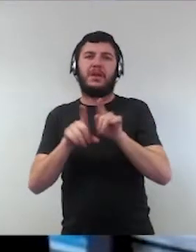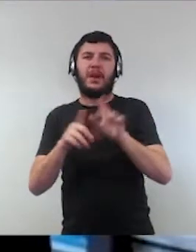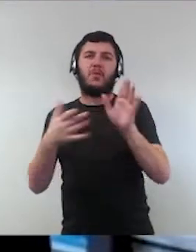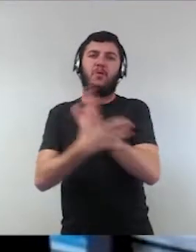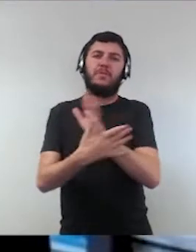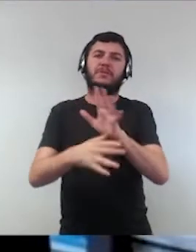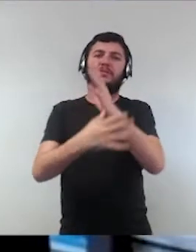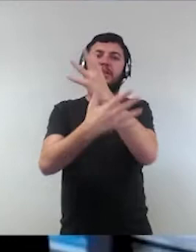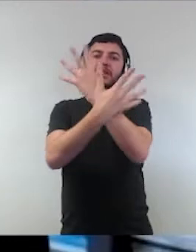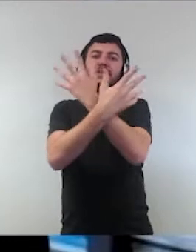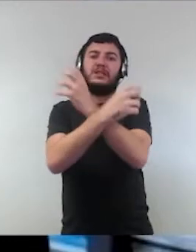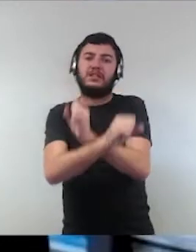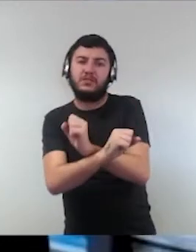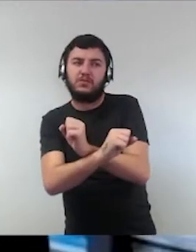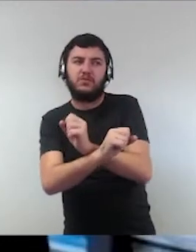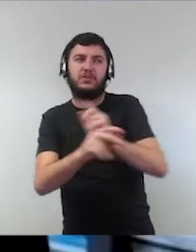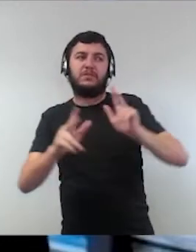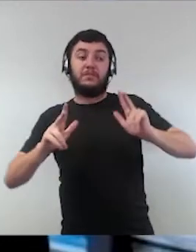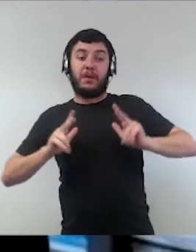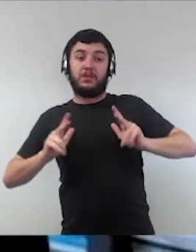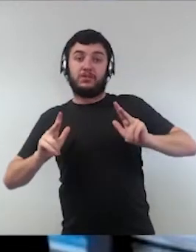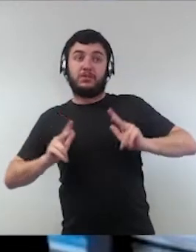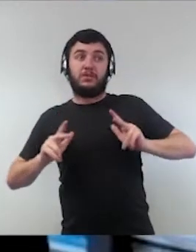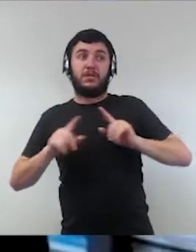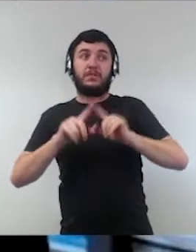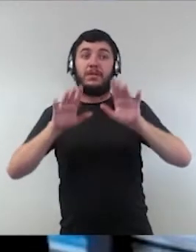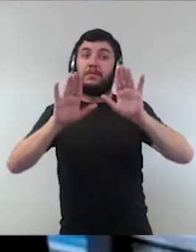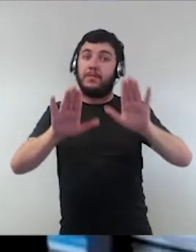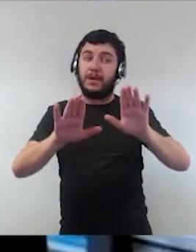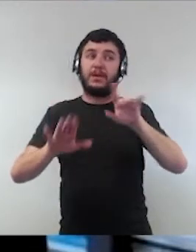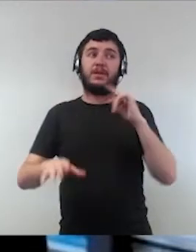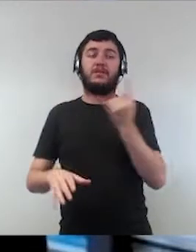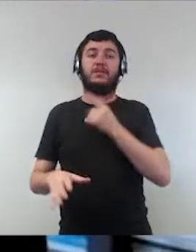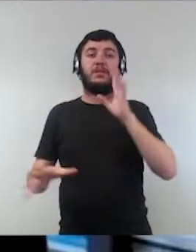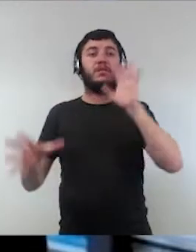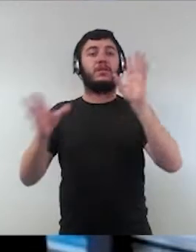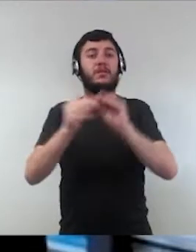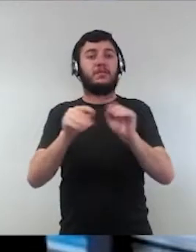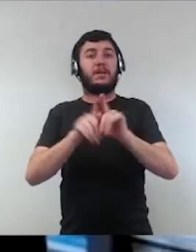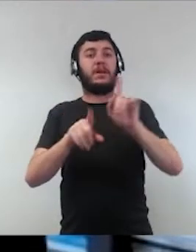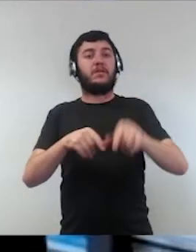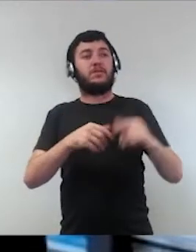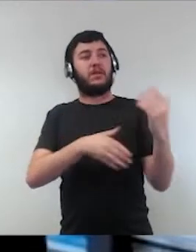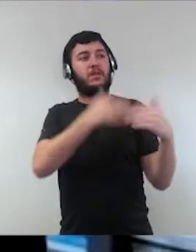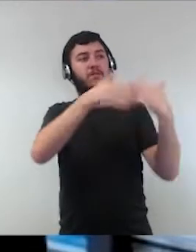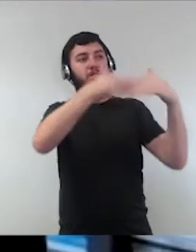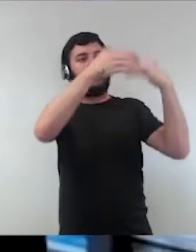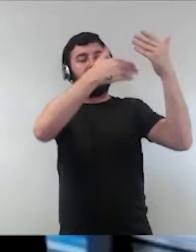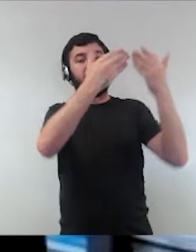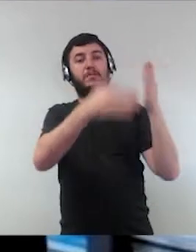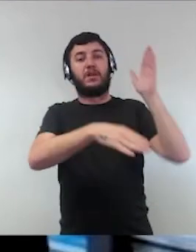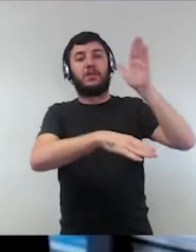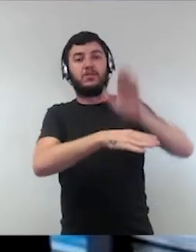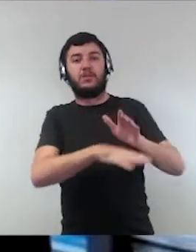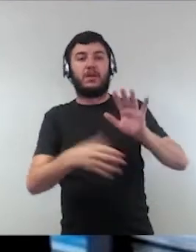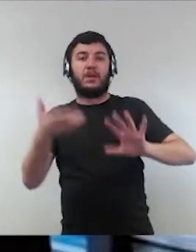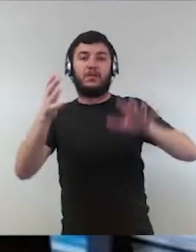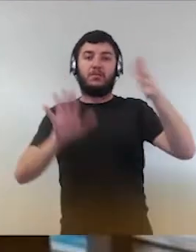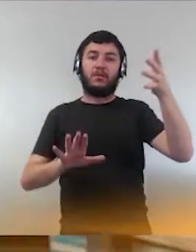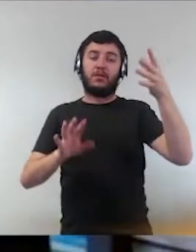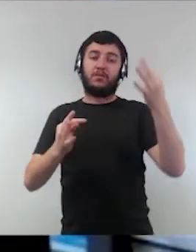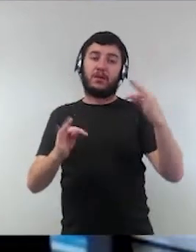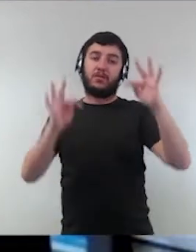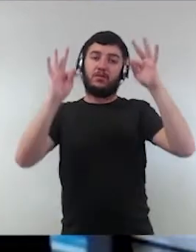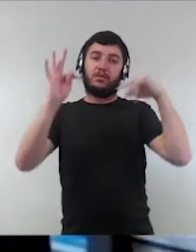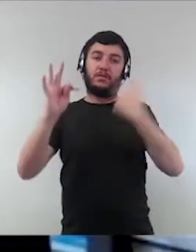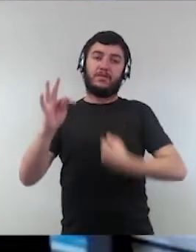privadamente, mas me parece que é um desenvolvimento necessário para o estágio tecnológico que nós estamos hoje. No